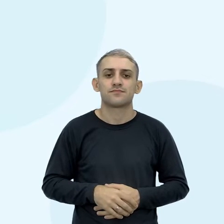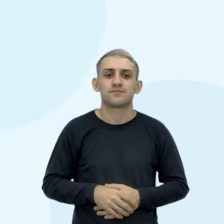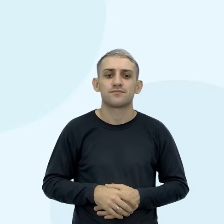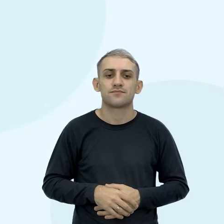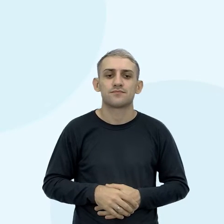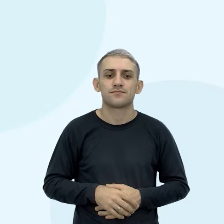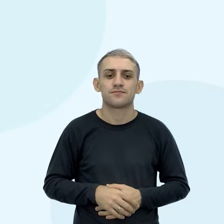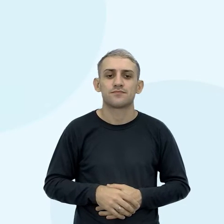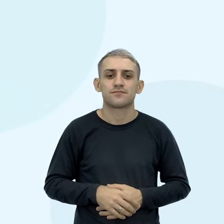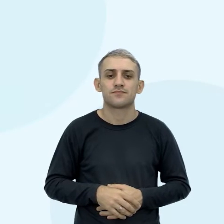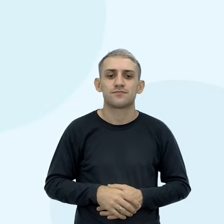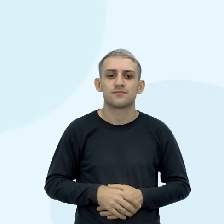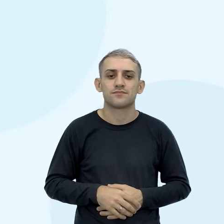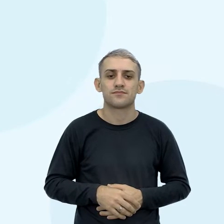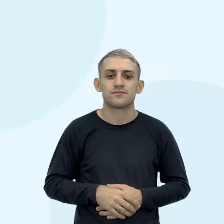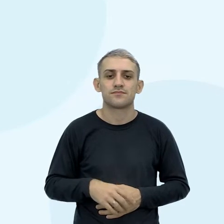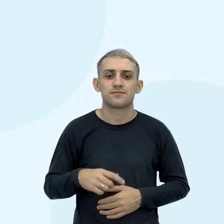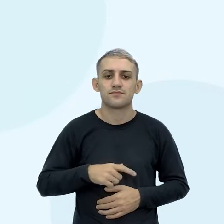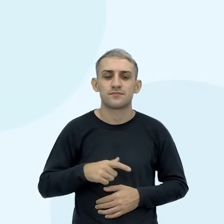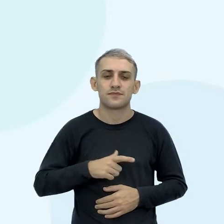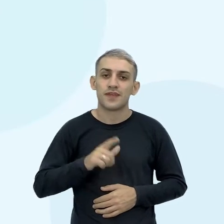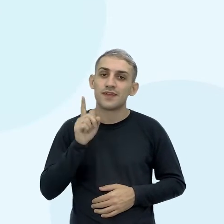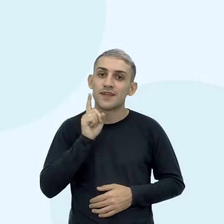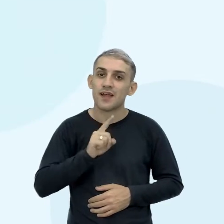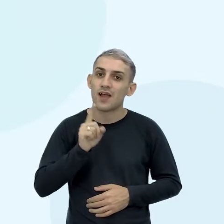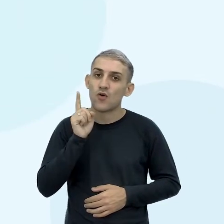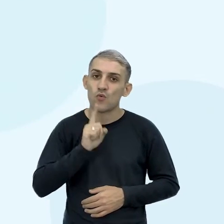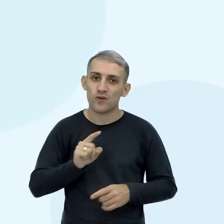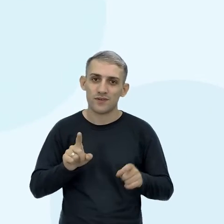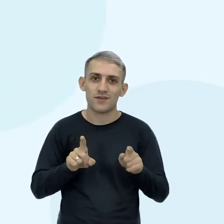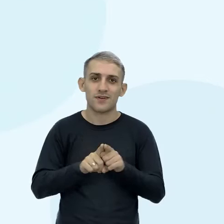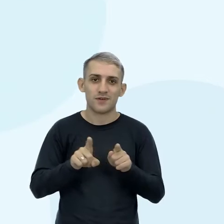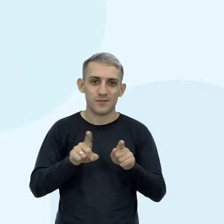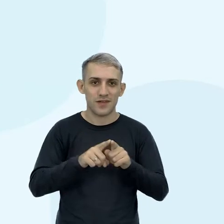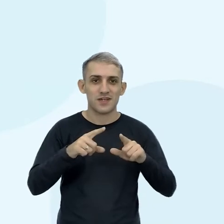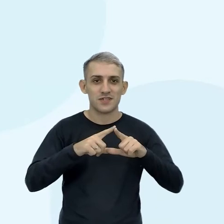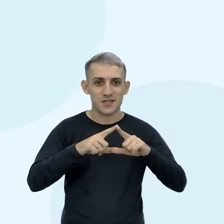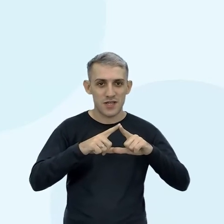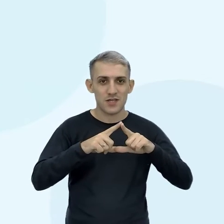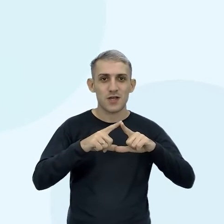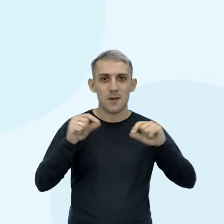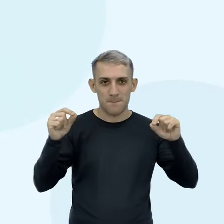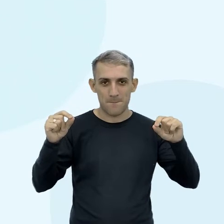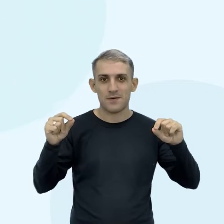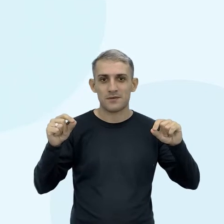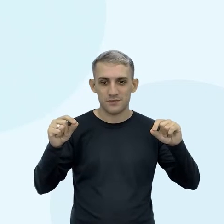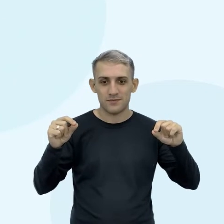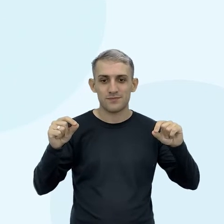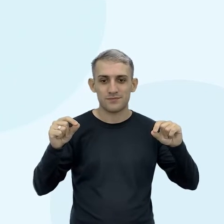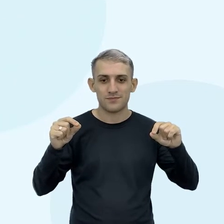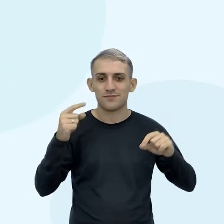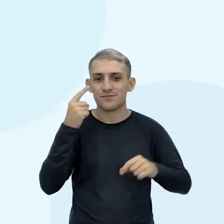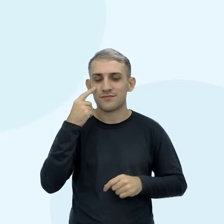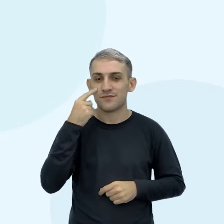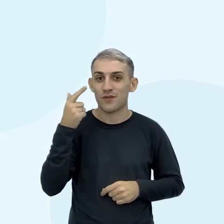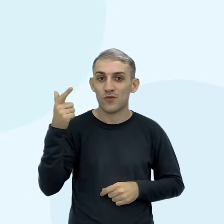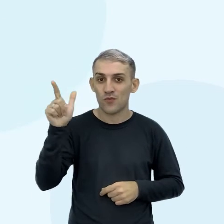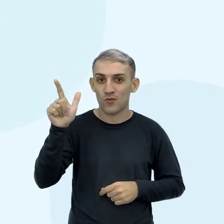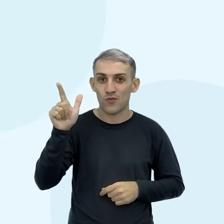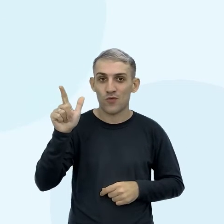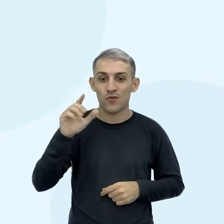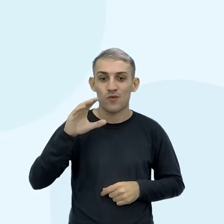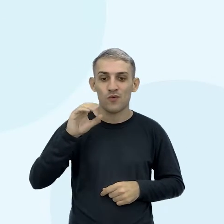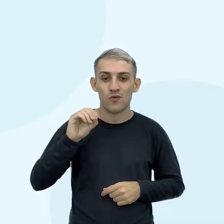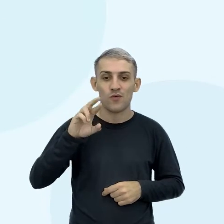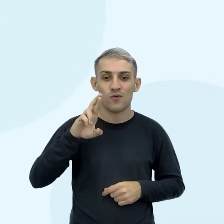Estados Unidos. Estados Unidos da América. Estados Unidos. Japão. O Japão. Olha quem chegou na área central. Coreia